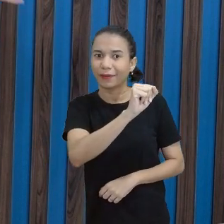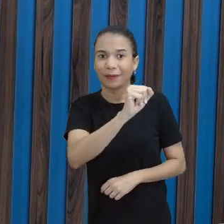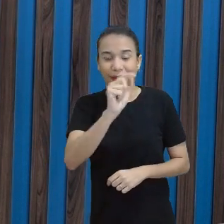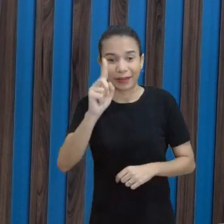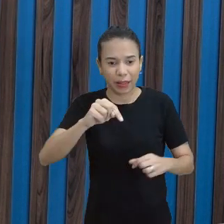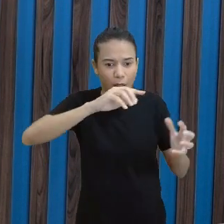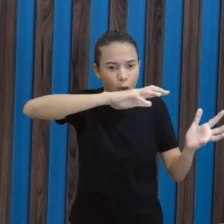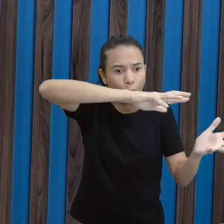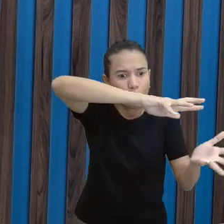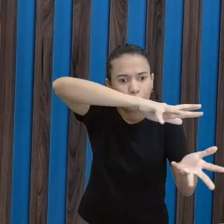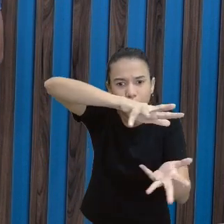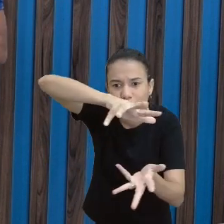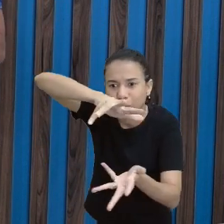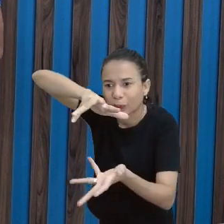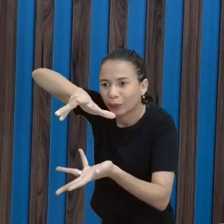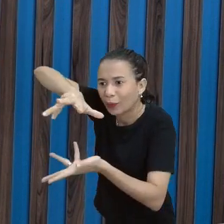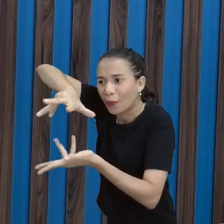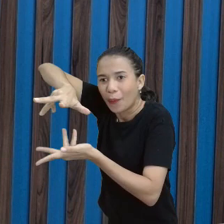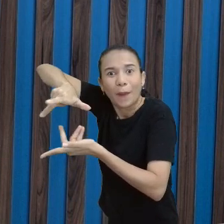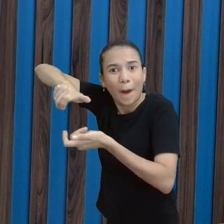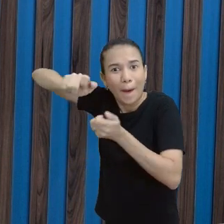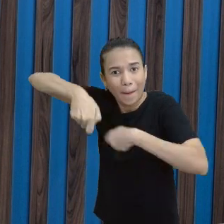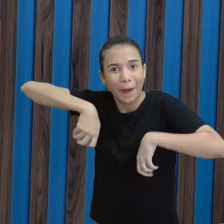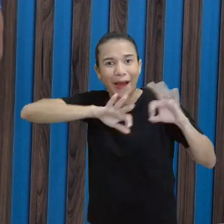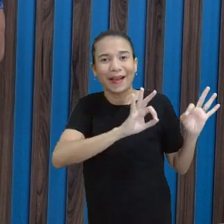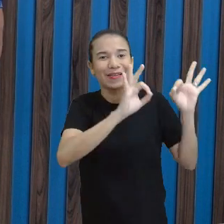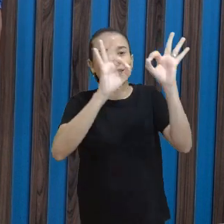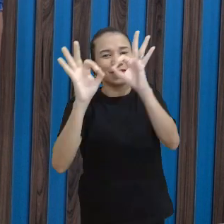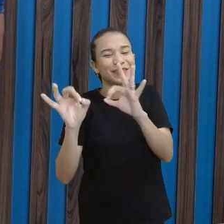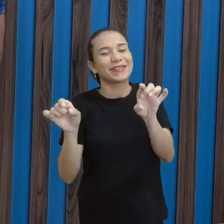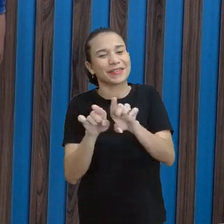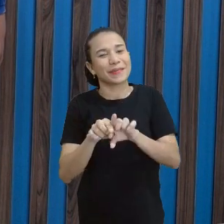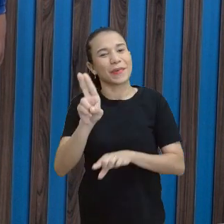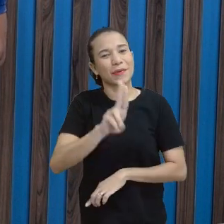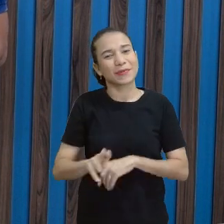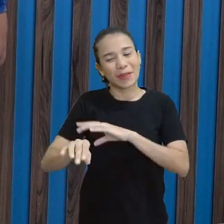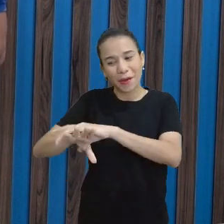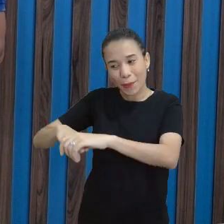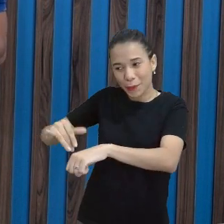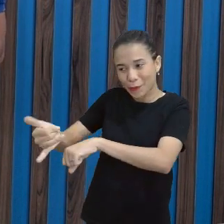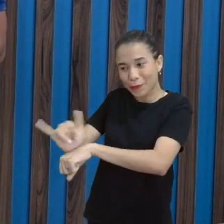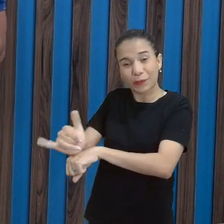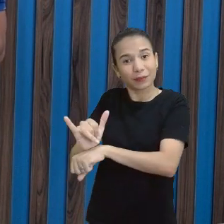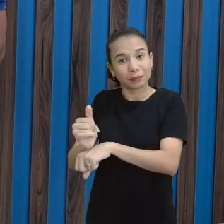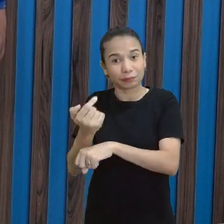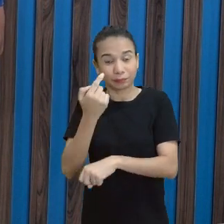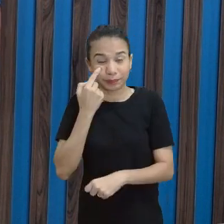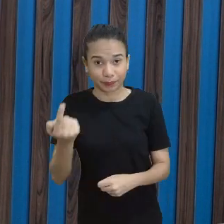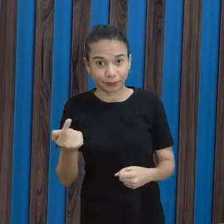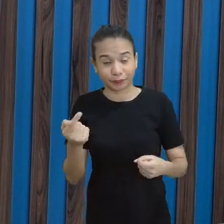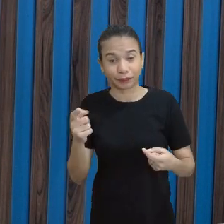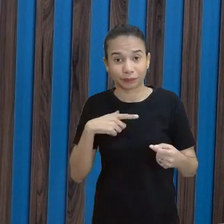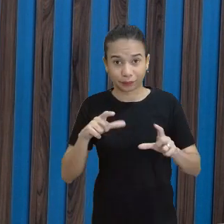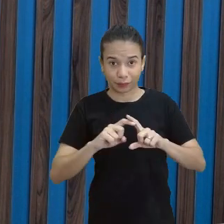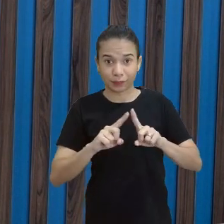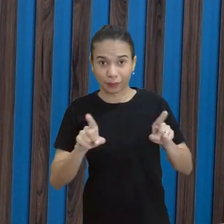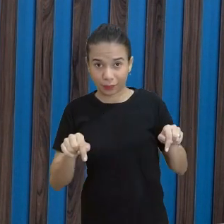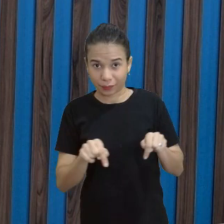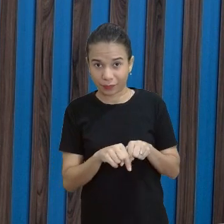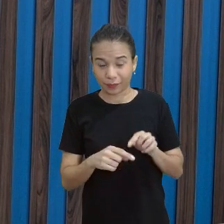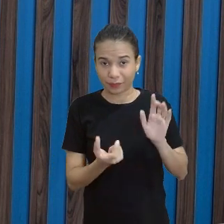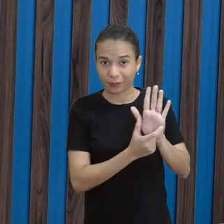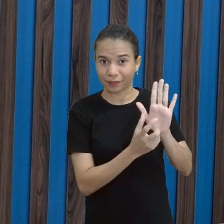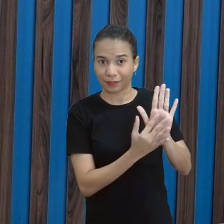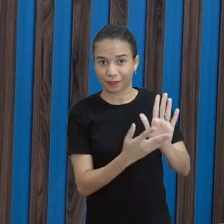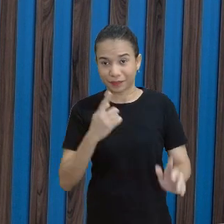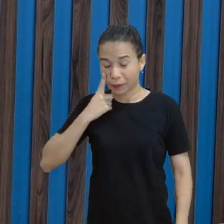desse mundão, vocês podem acessar também pelo YouTube. Então tem duas opções, ó. Devinho já colocou aqui o